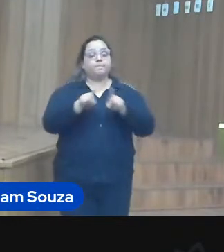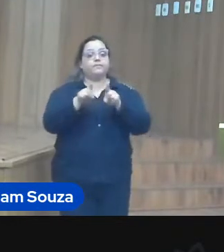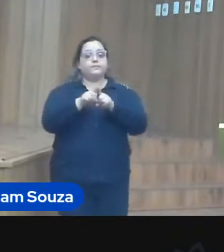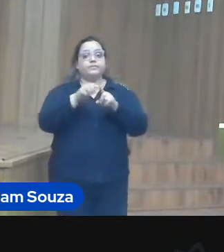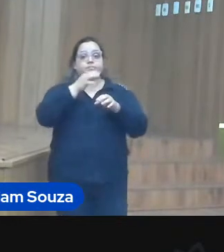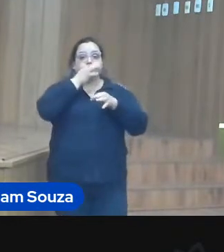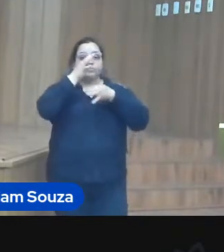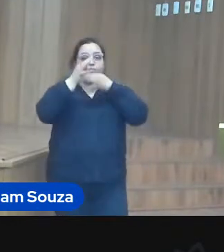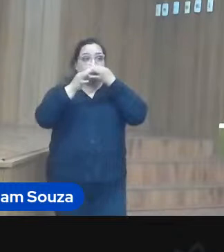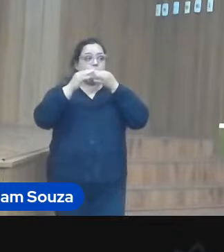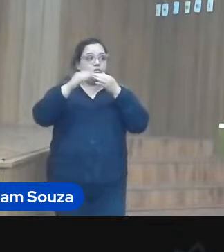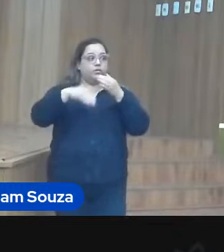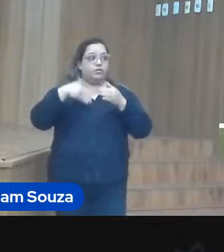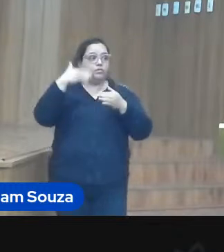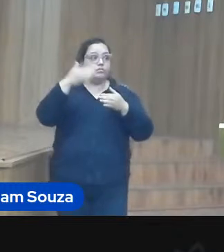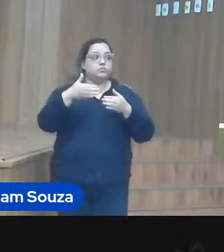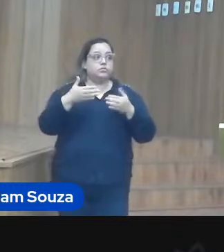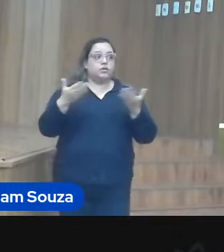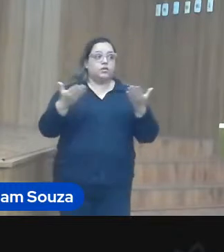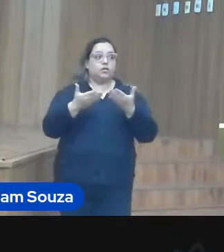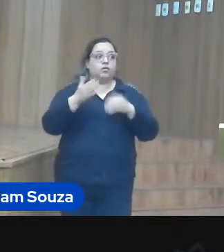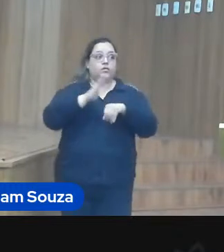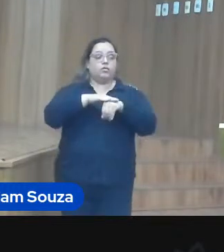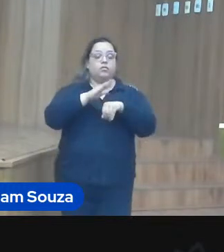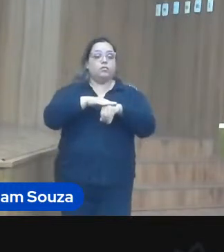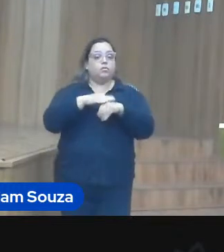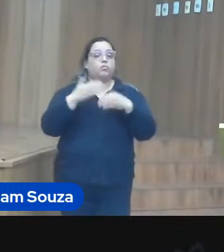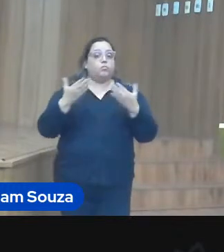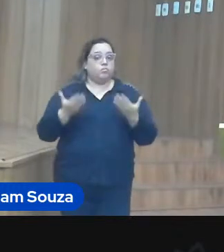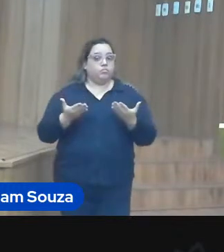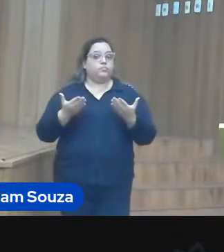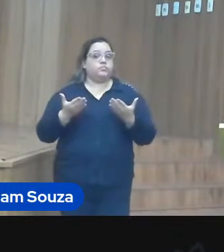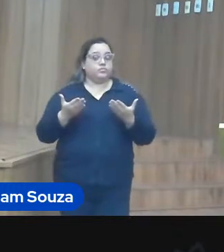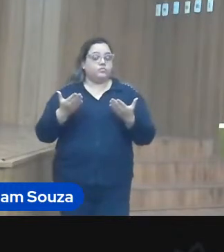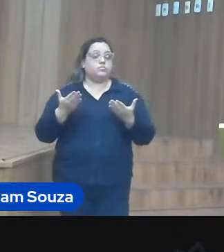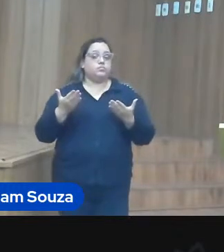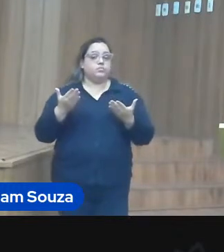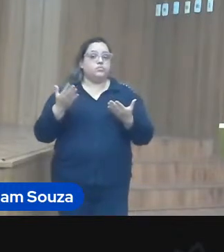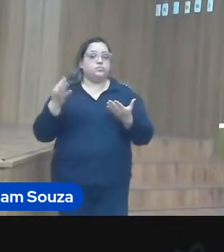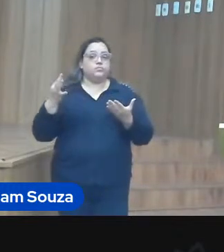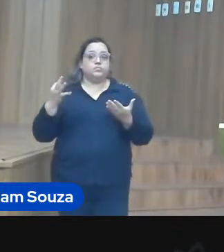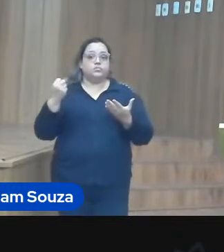pós-moderna nasce nesse momento, em todo o movimento de uma